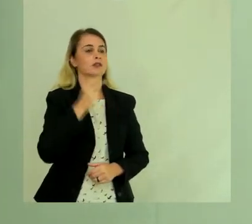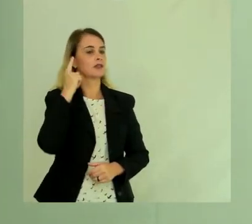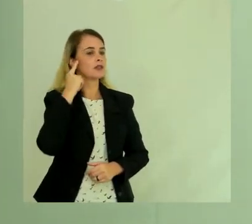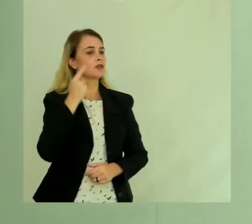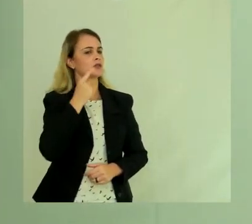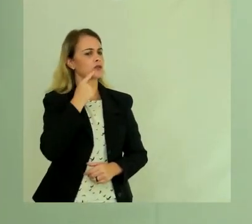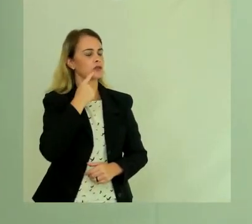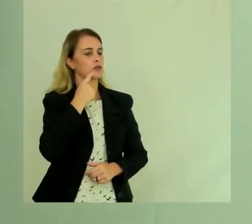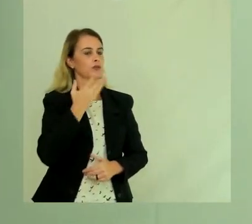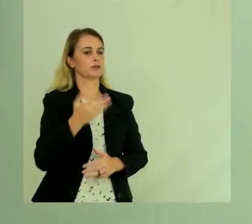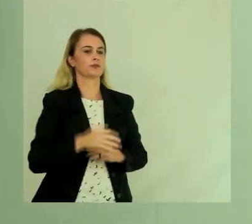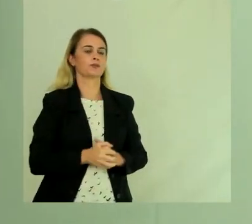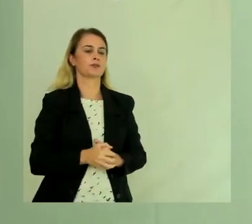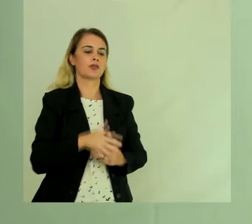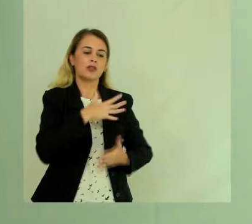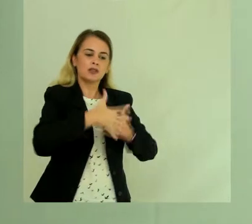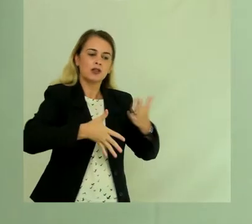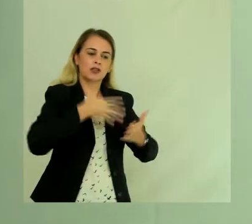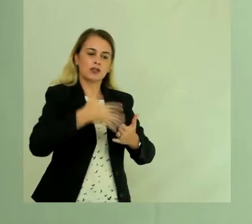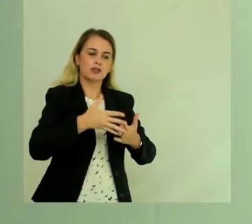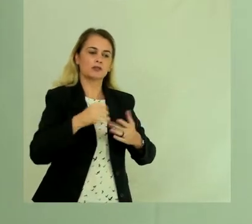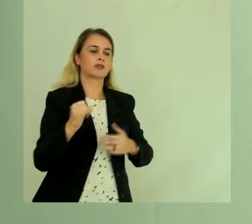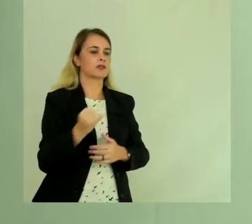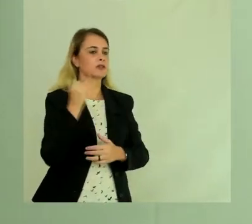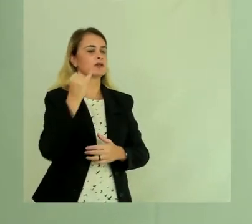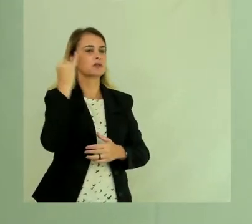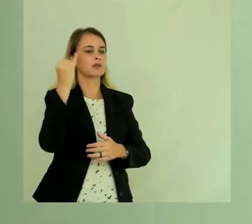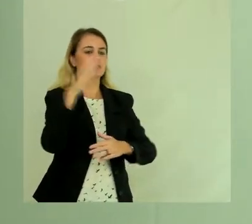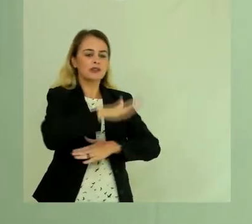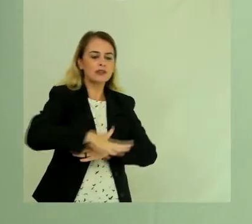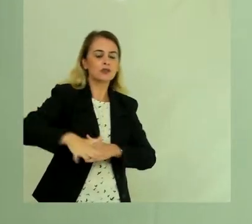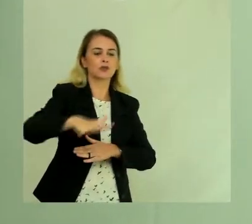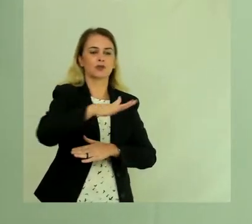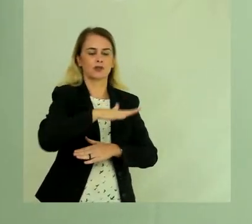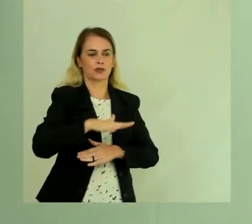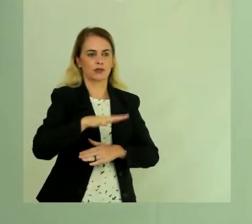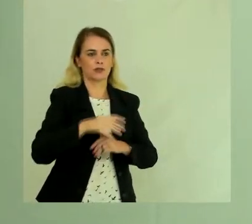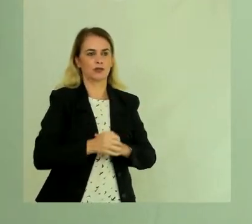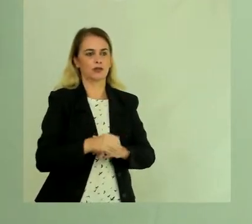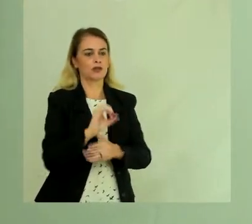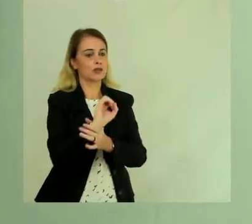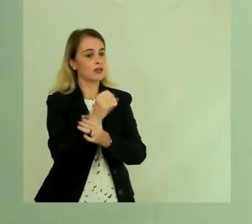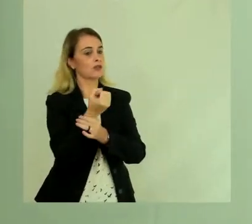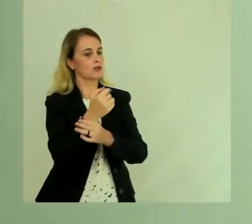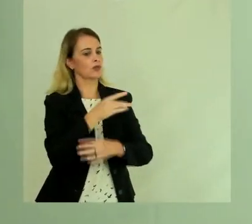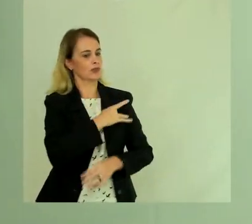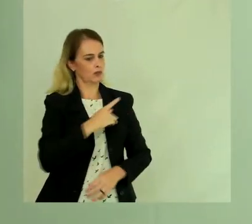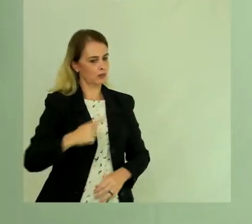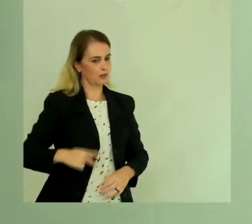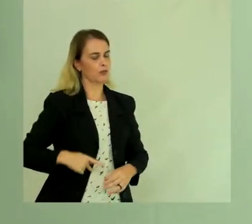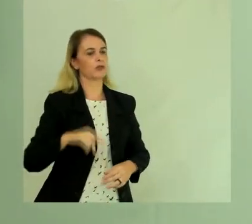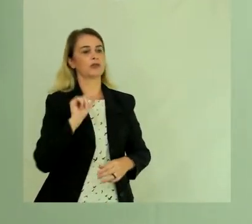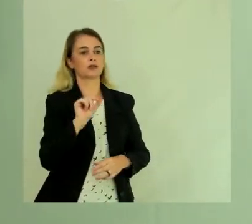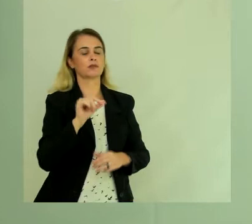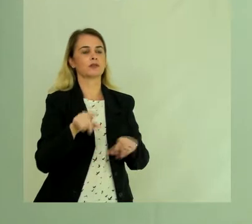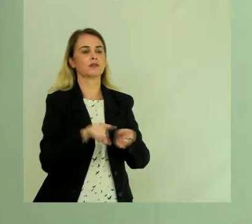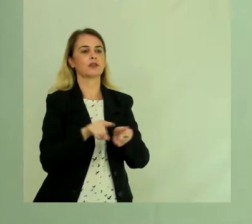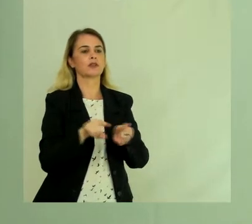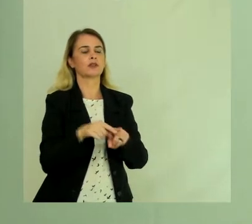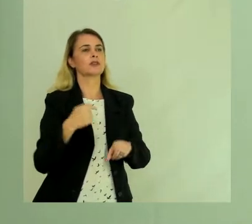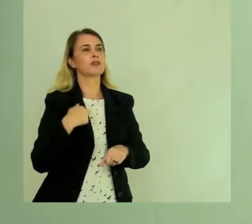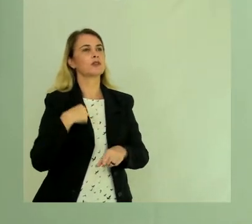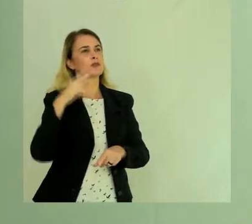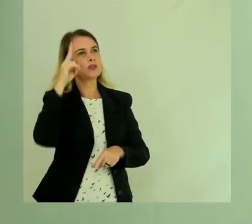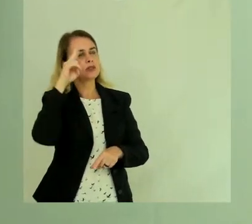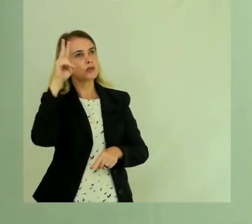surdo. Então, assim, a Libras ela é necessária em todos os setores, na área da segurança também. Eu posso até contar um caso de um